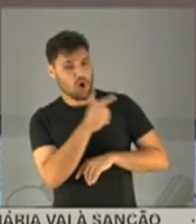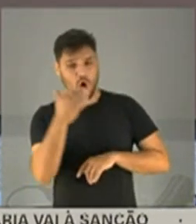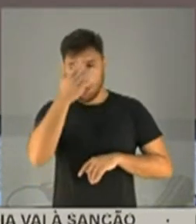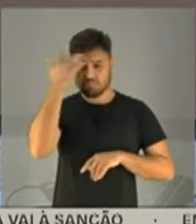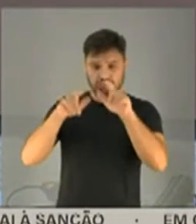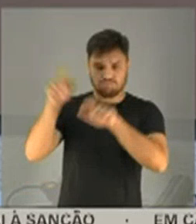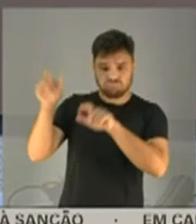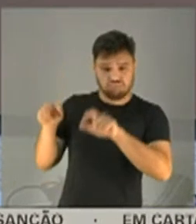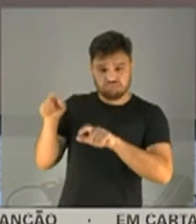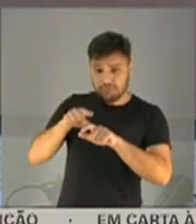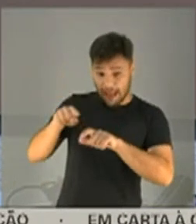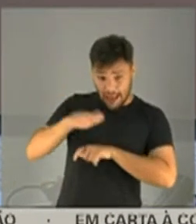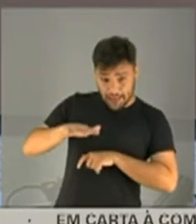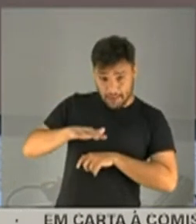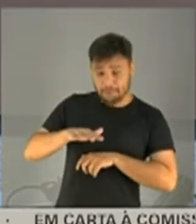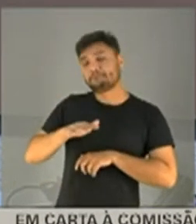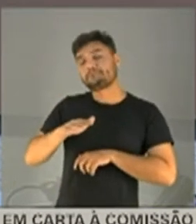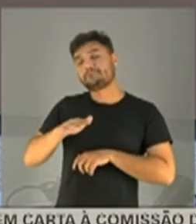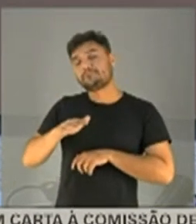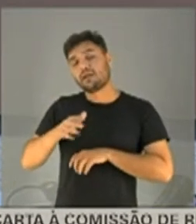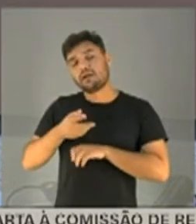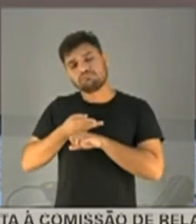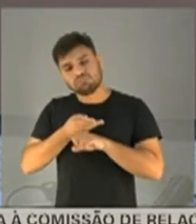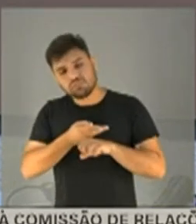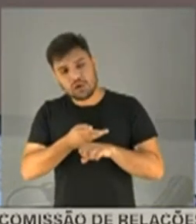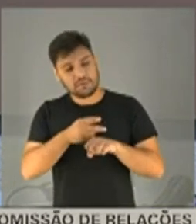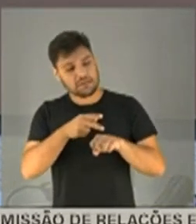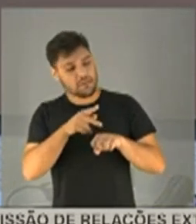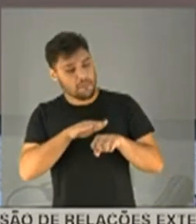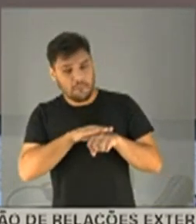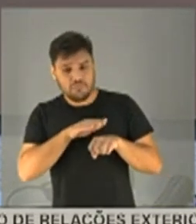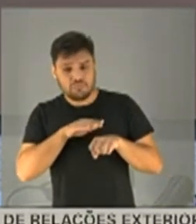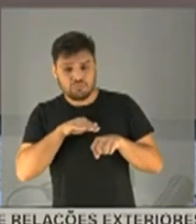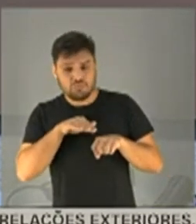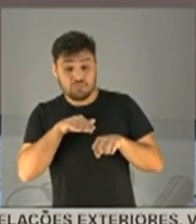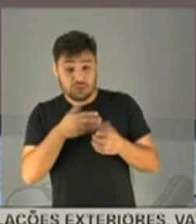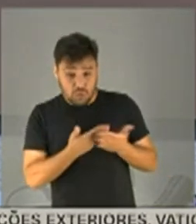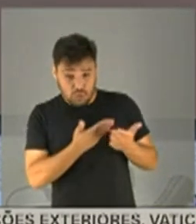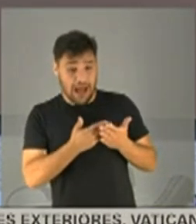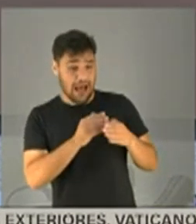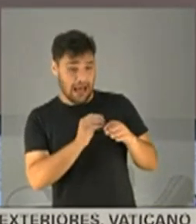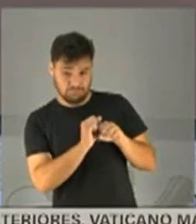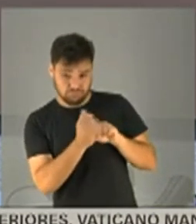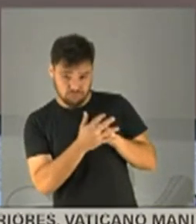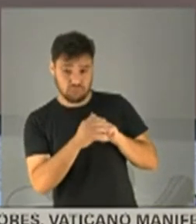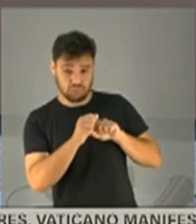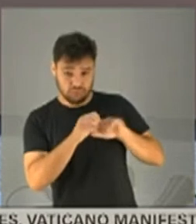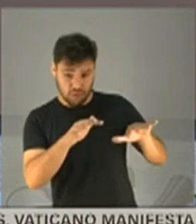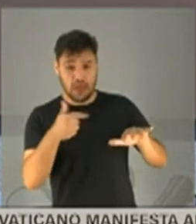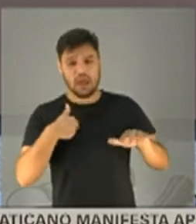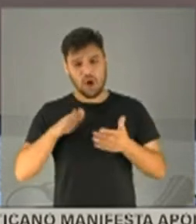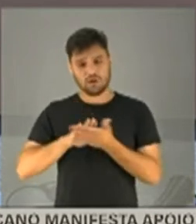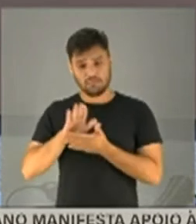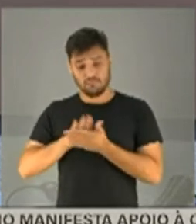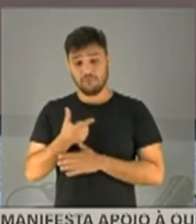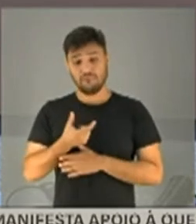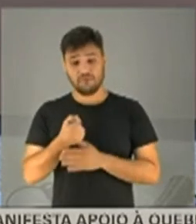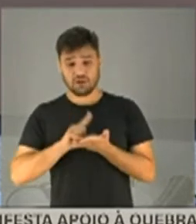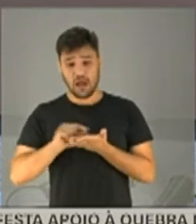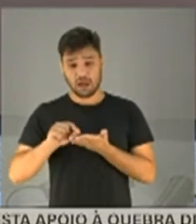país buscamos estudar esta epidemia que estava em curso, e só nessa epidemia eu já publiquei cerca de 20